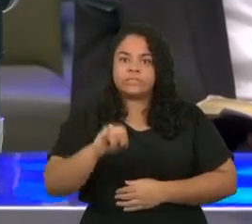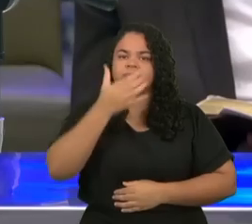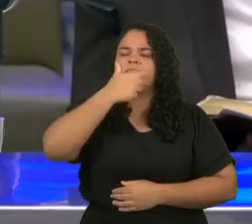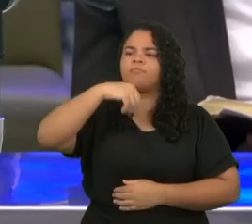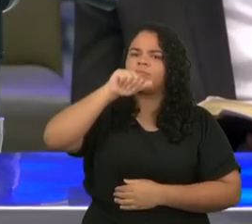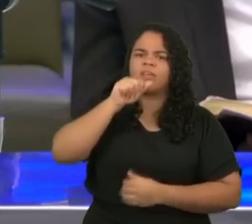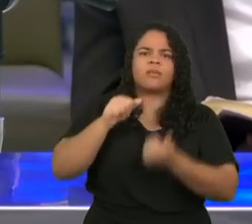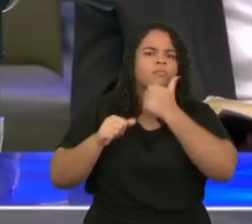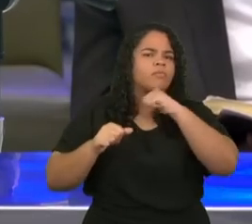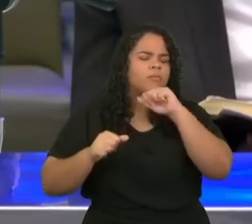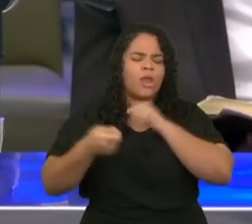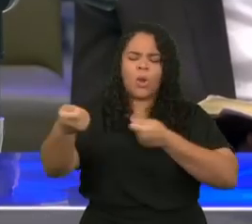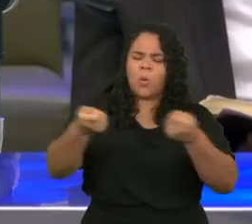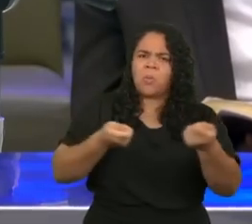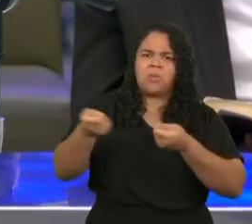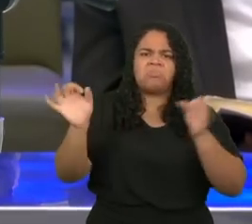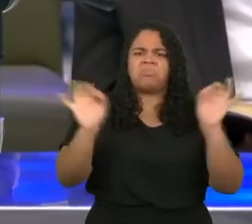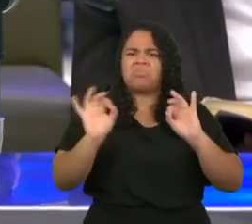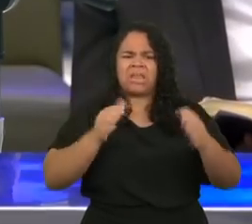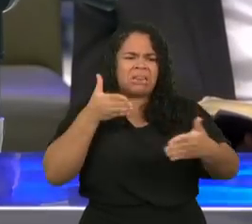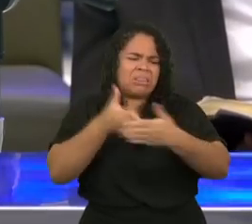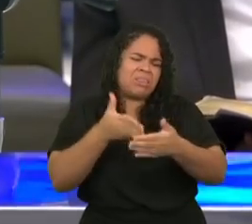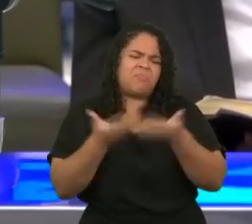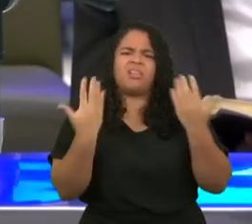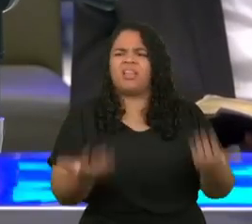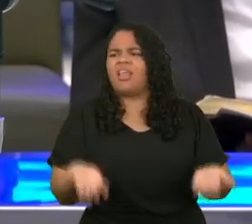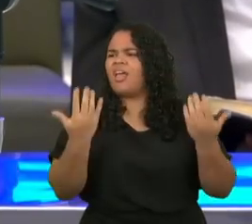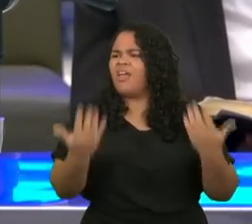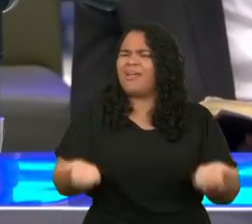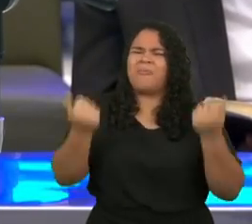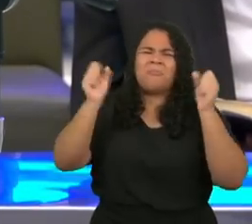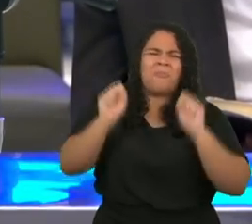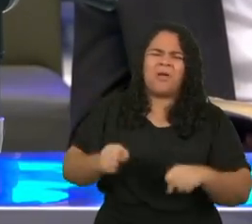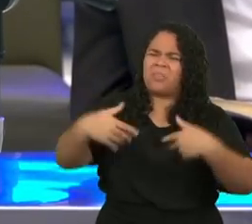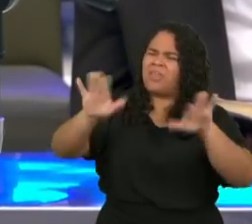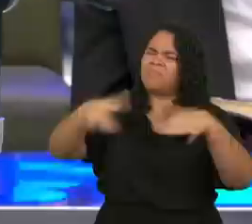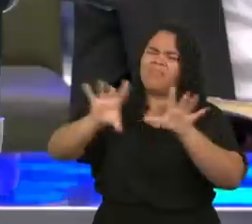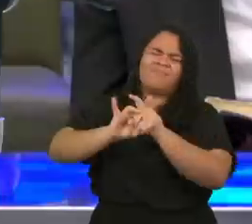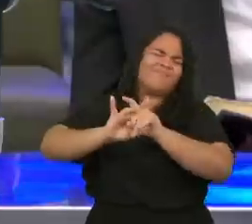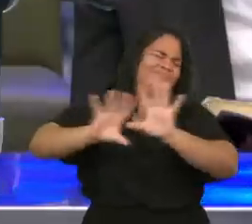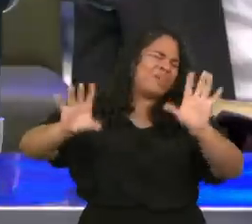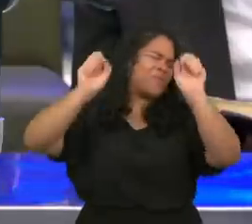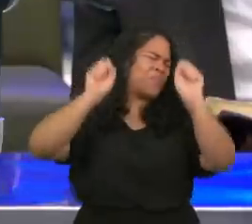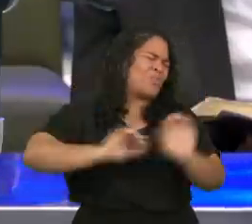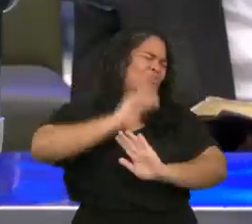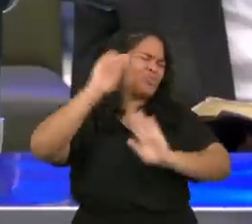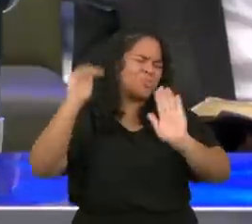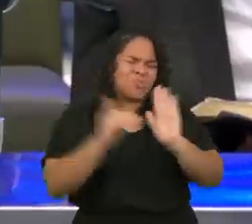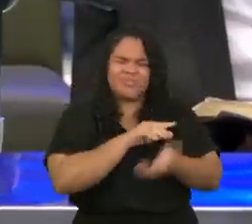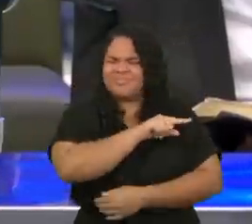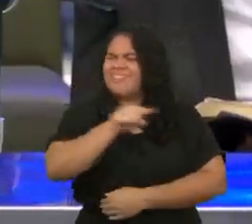administram seu lar Sem Limites crie os seus filhos sem limite com certeza